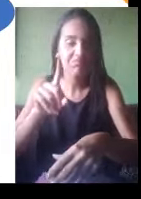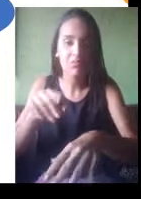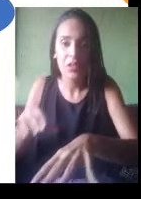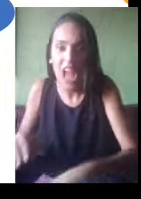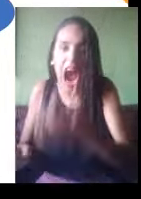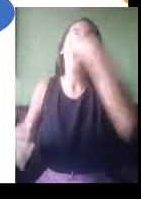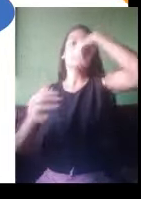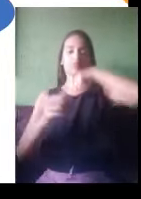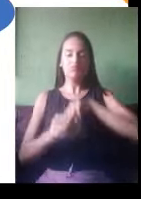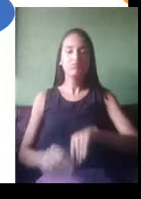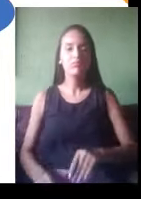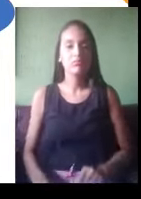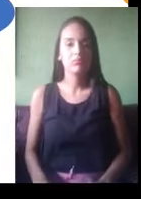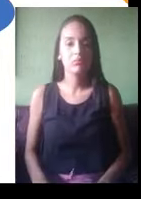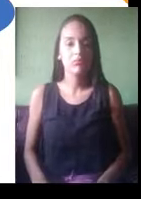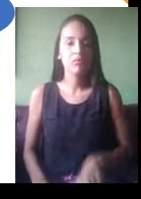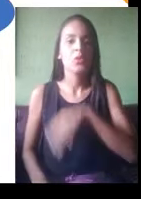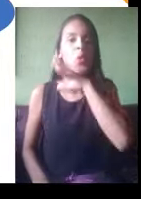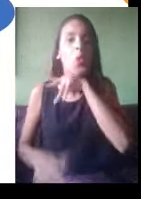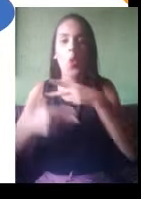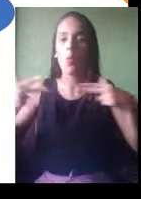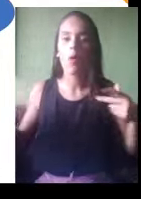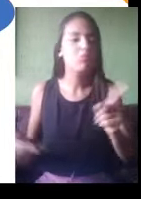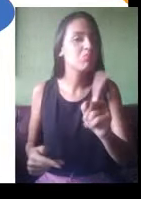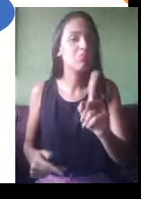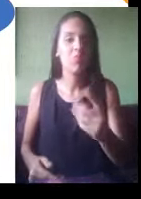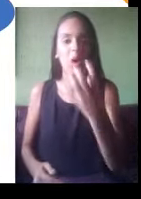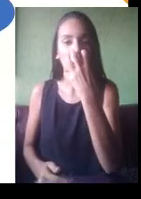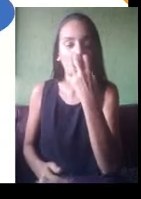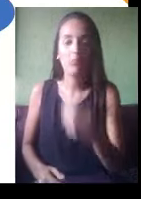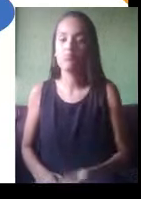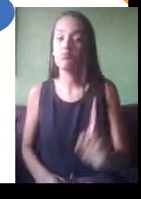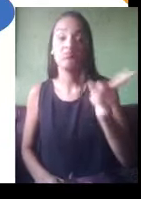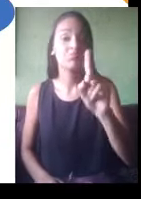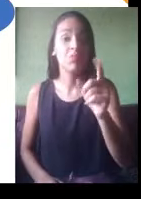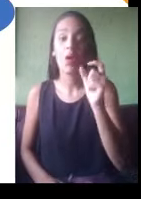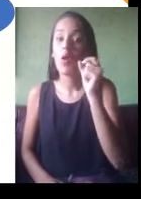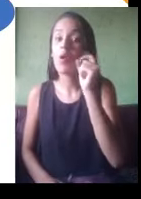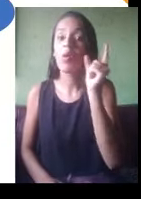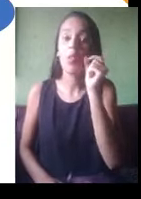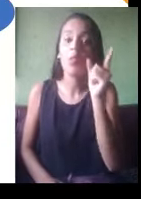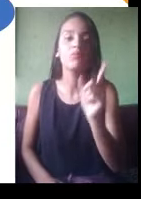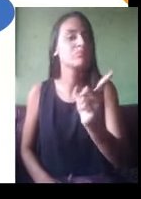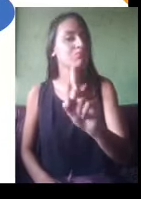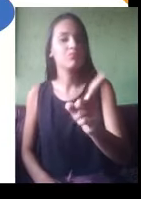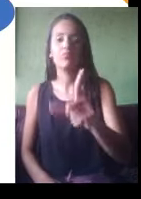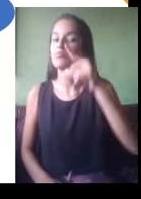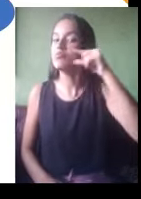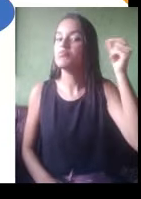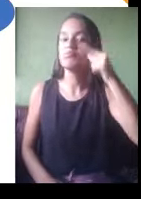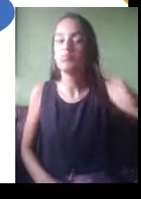cheirava, engolia com voracidade. O bicho não era um cão, não era um gato, não era um